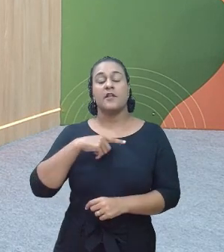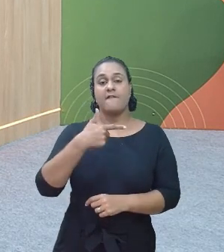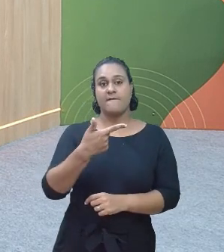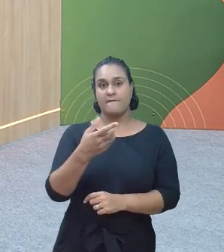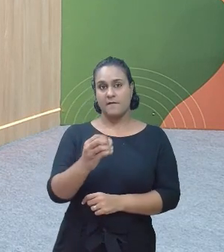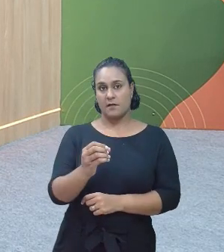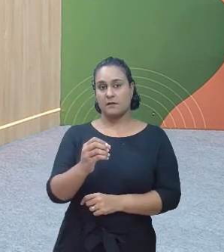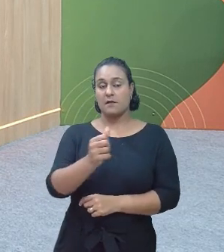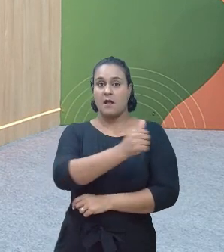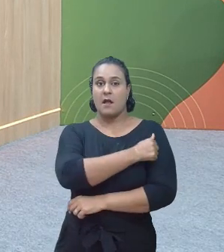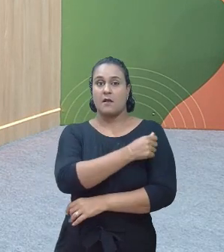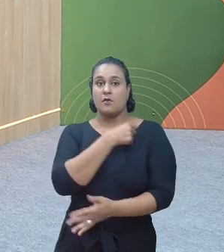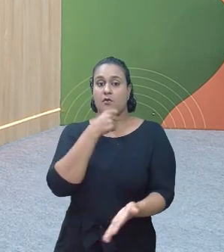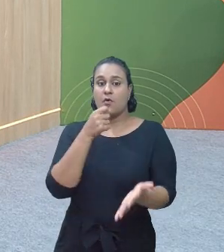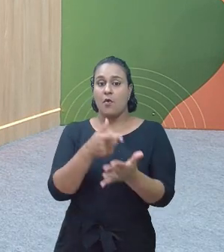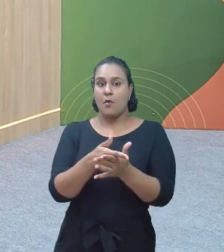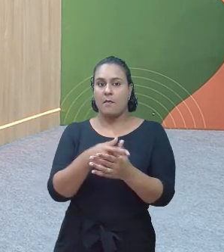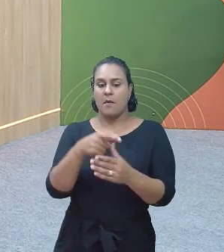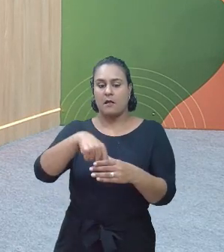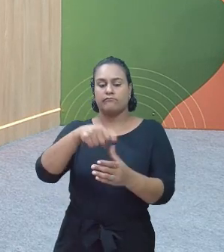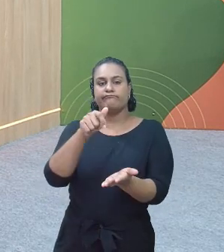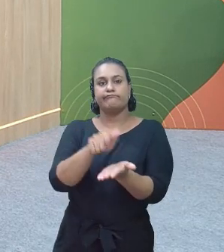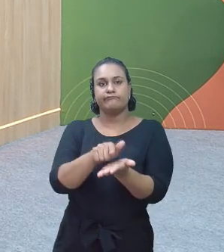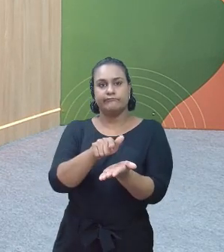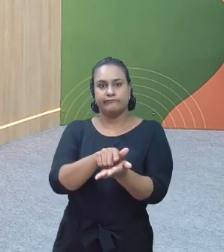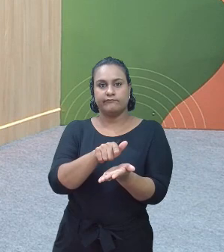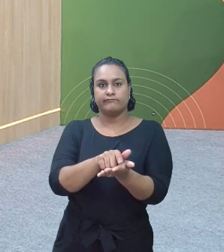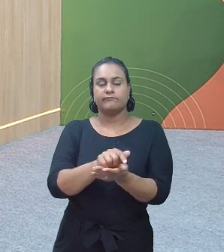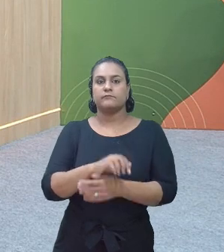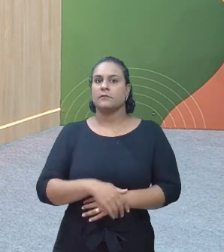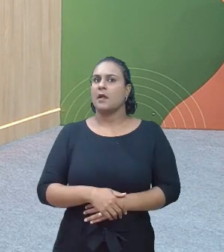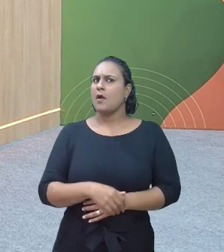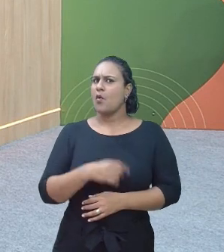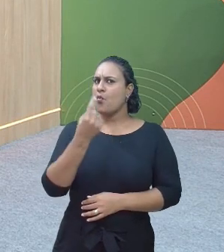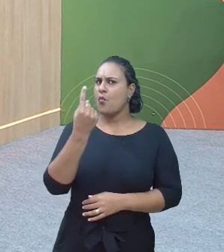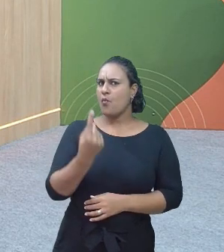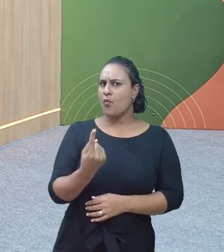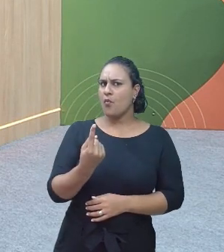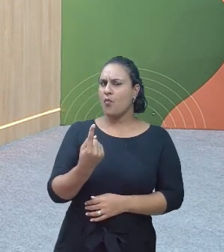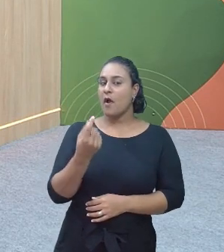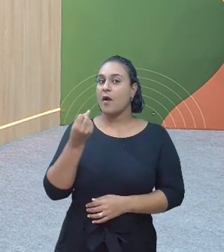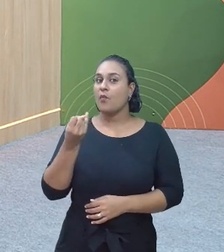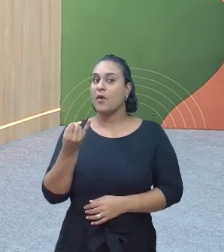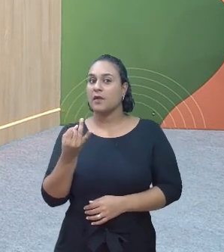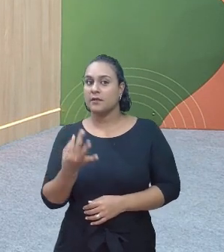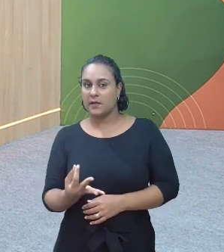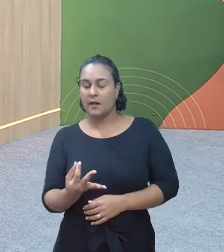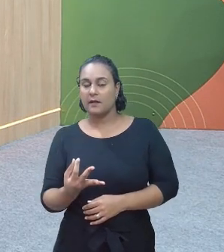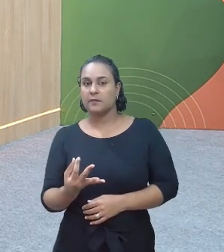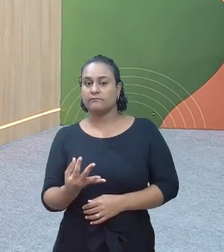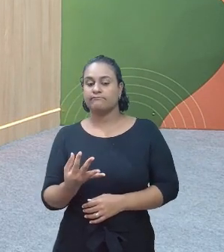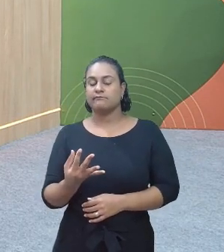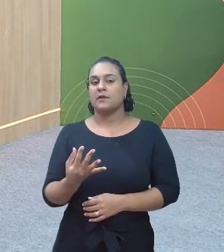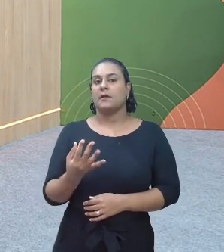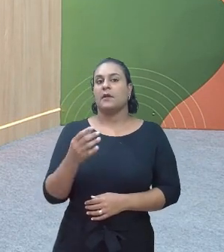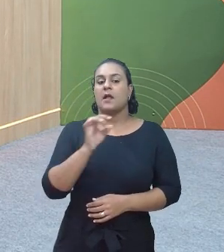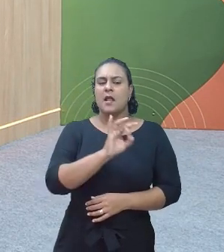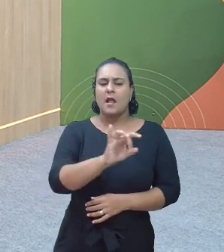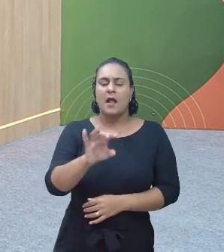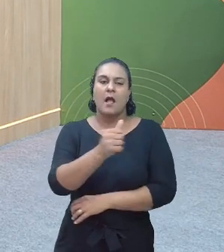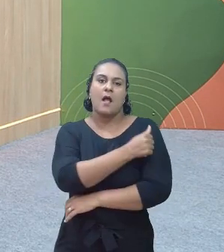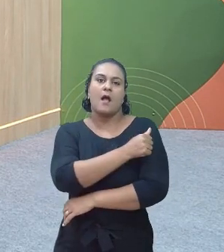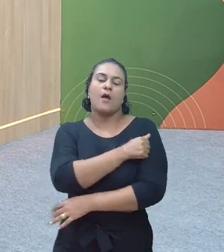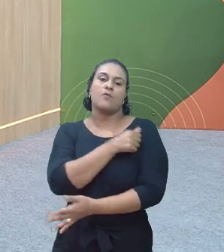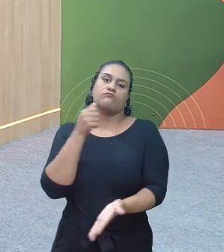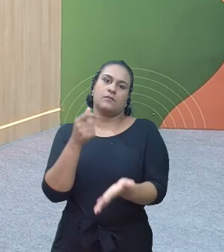alunos compraram um bilhete. Então, perceba que esse 1 é a quantidade de bilhetes que cada aluno comprou.